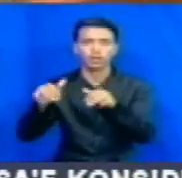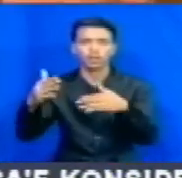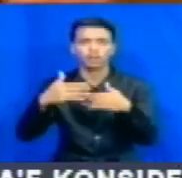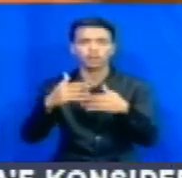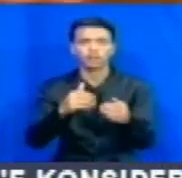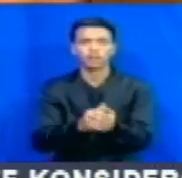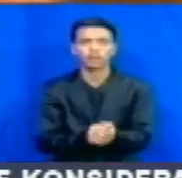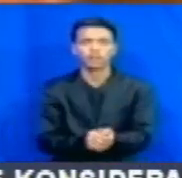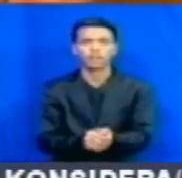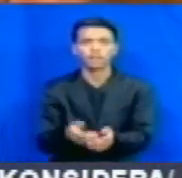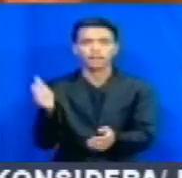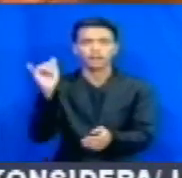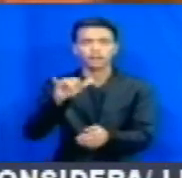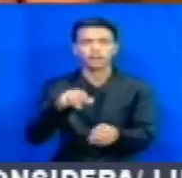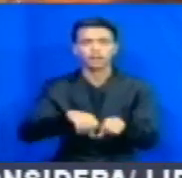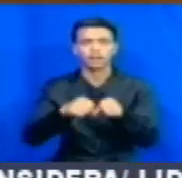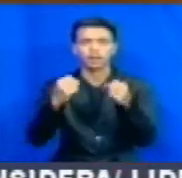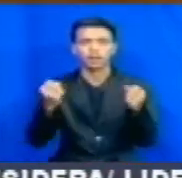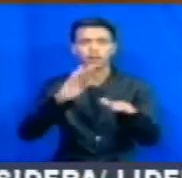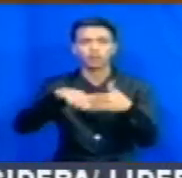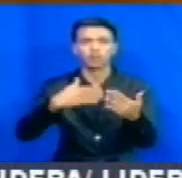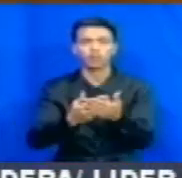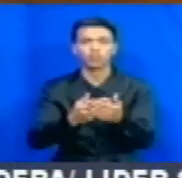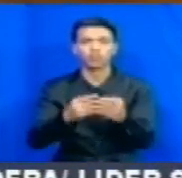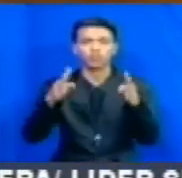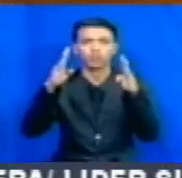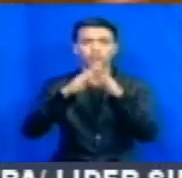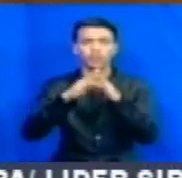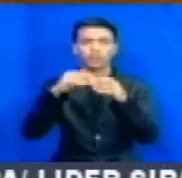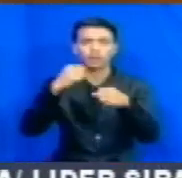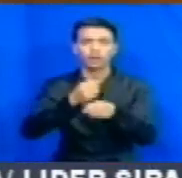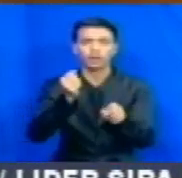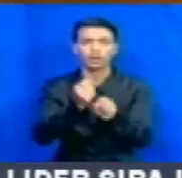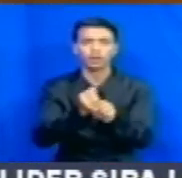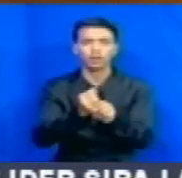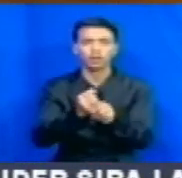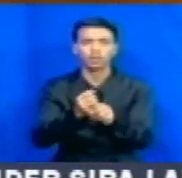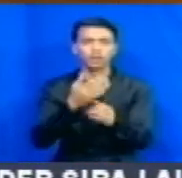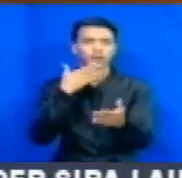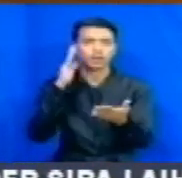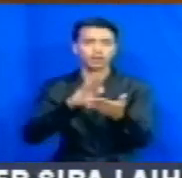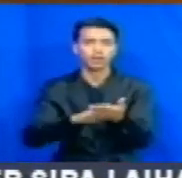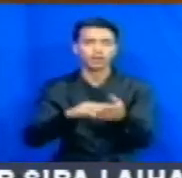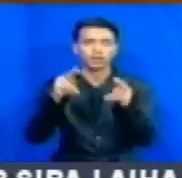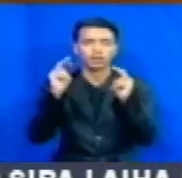ada aspal be. Soalnya serbor nak fair hotu, mantau cuma sih nampak ada hola ho kualitas dia otomatis